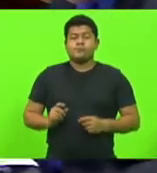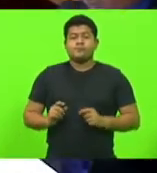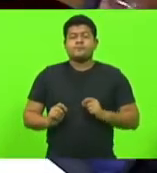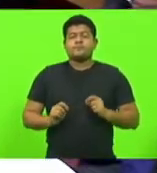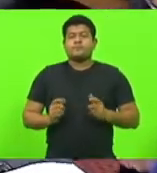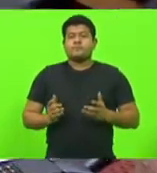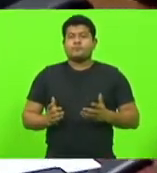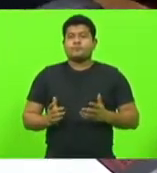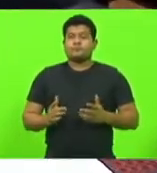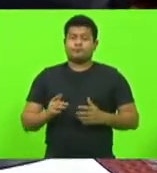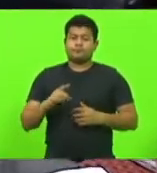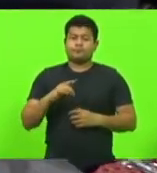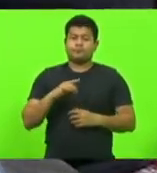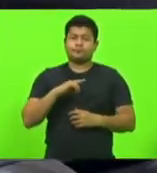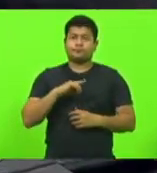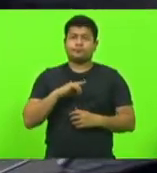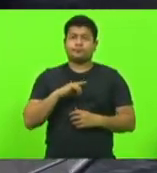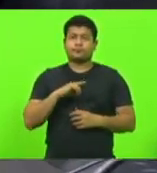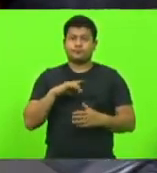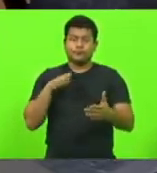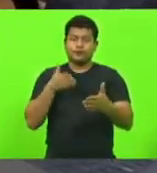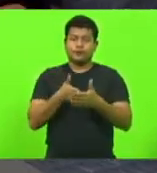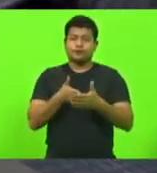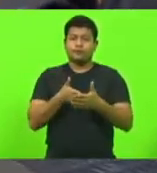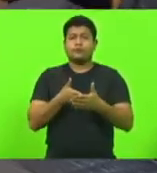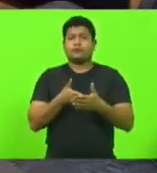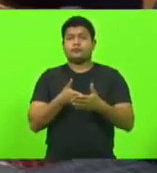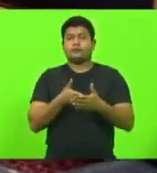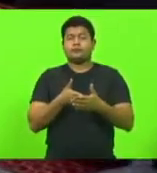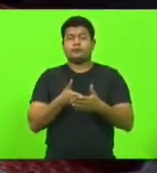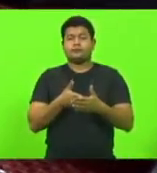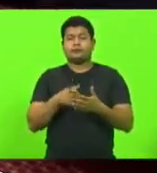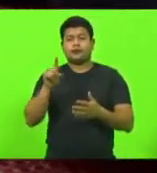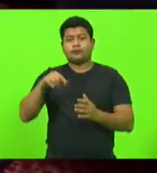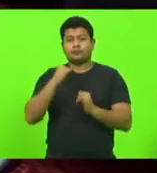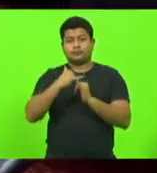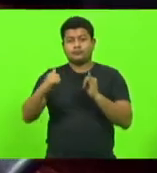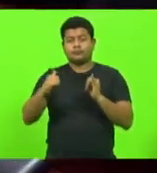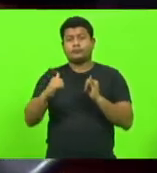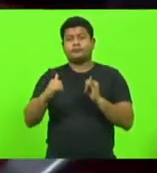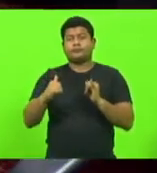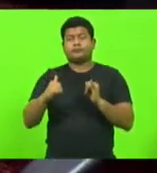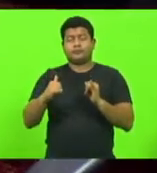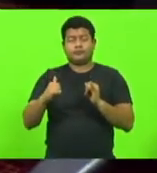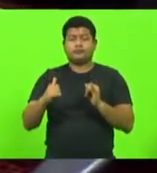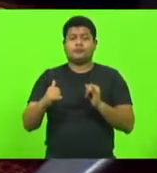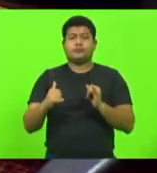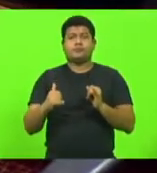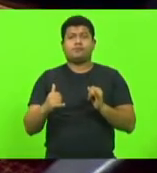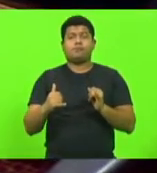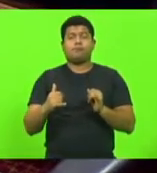está sendo... O veto está sendo apenas parcial, tá? E